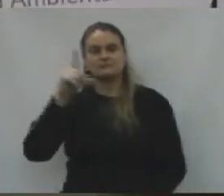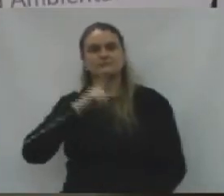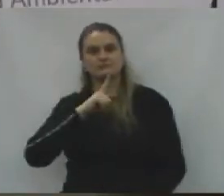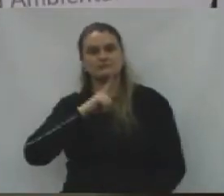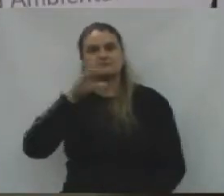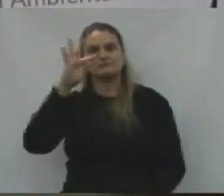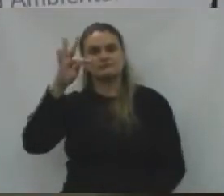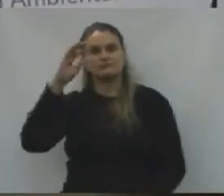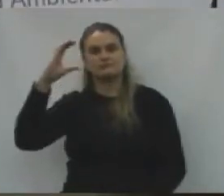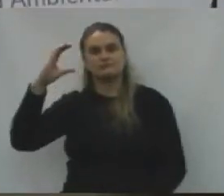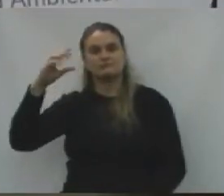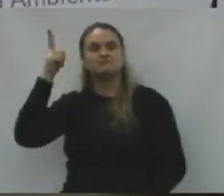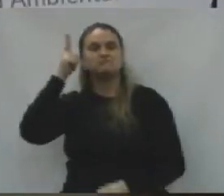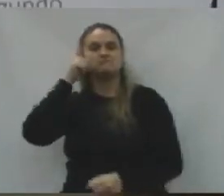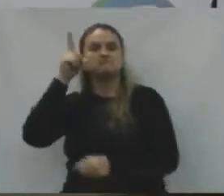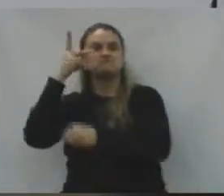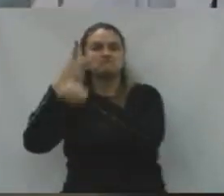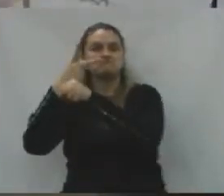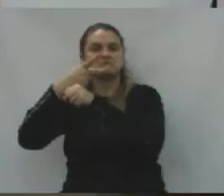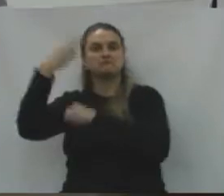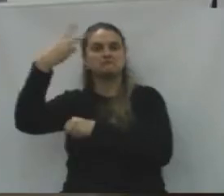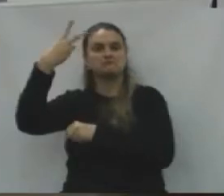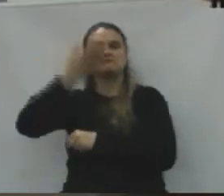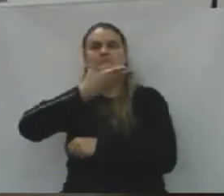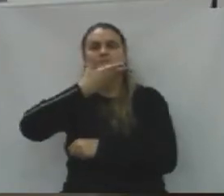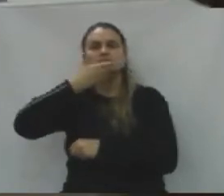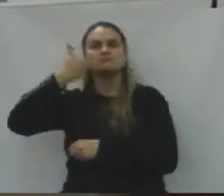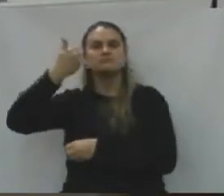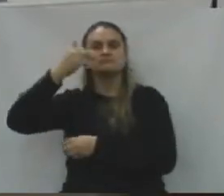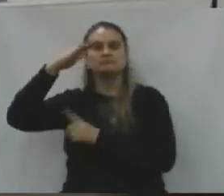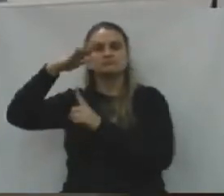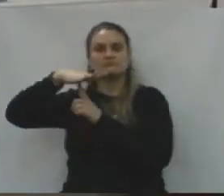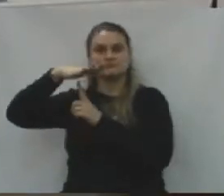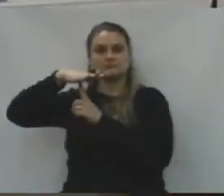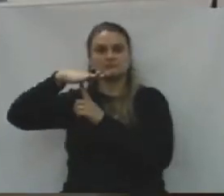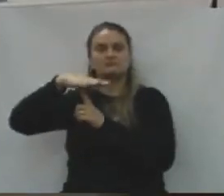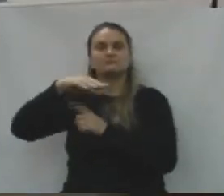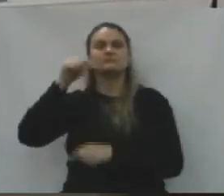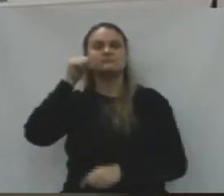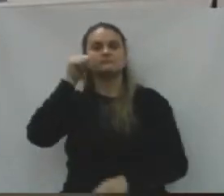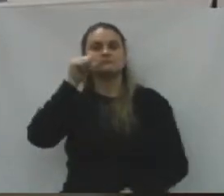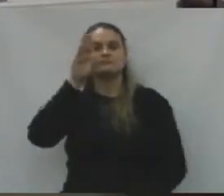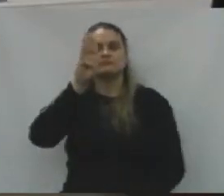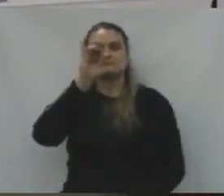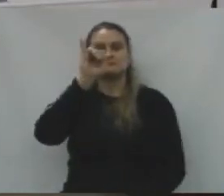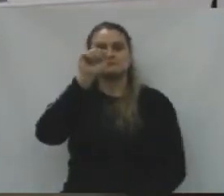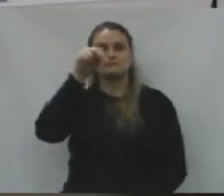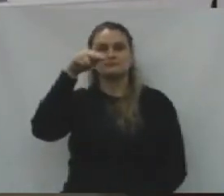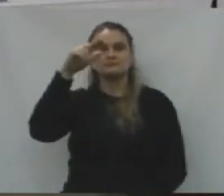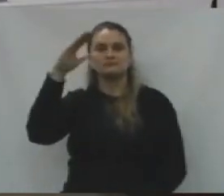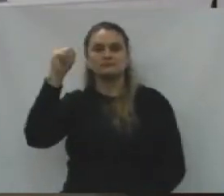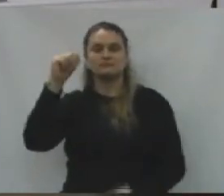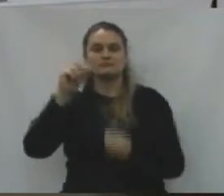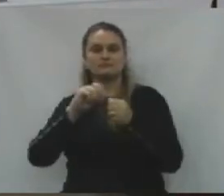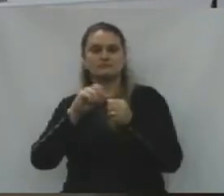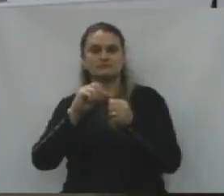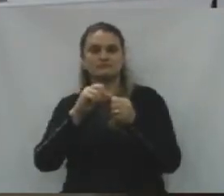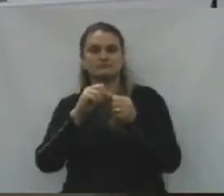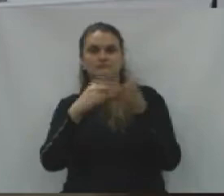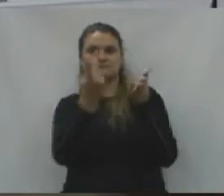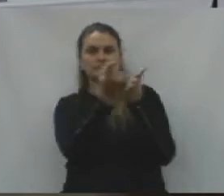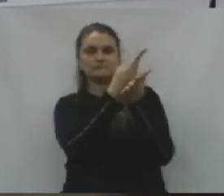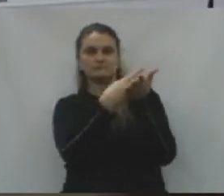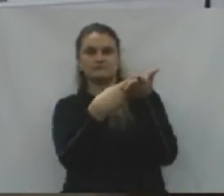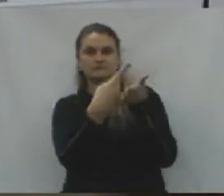recebeu esse TCC e o segundo melhor do Paraná. A Bianca, que desenvolveu a logomarca, feita